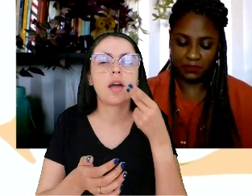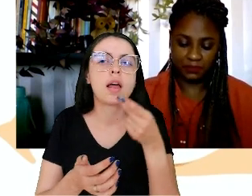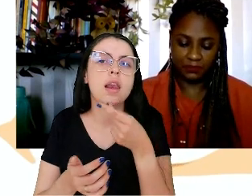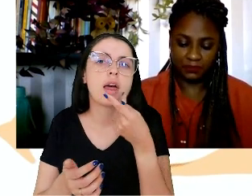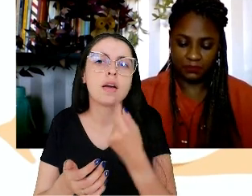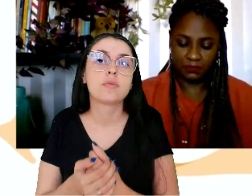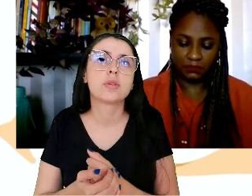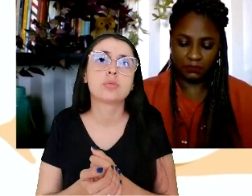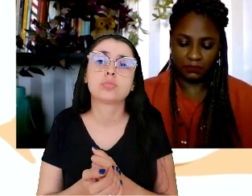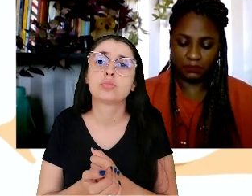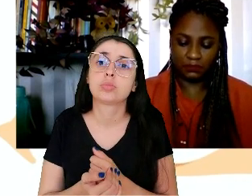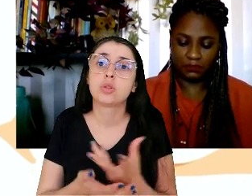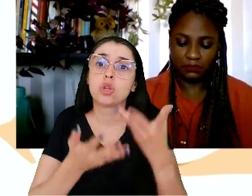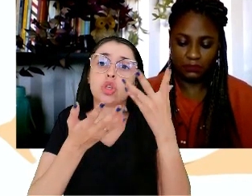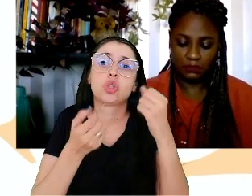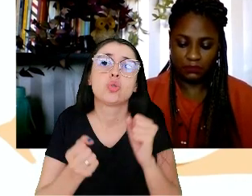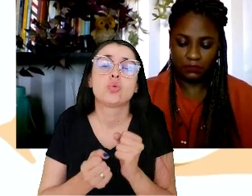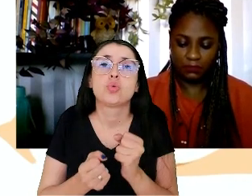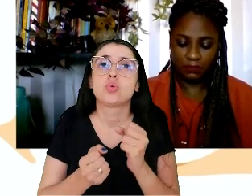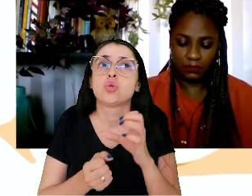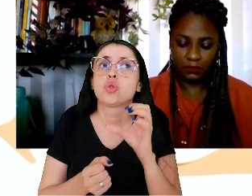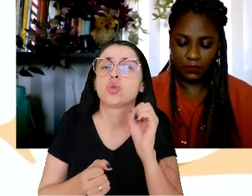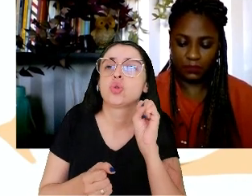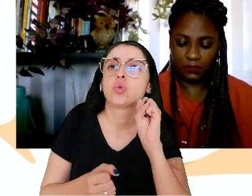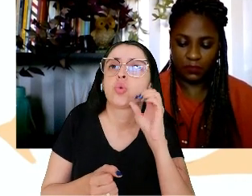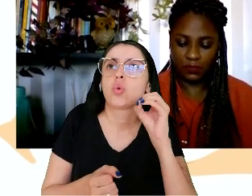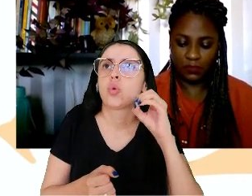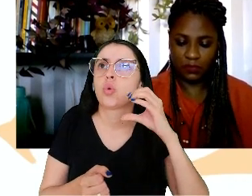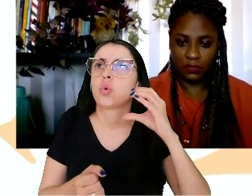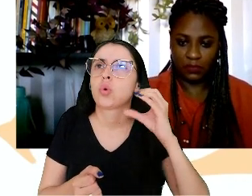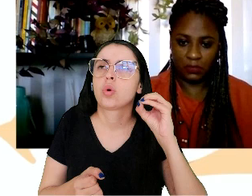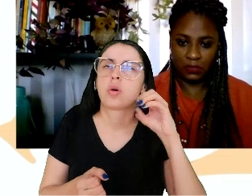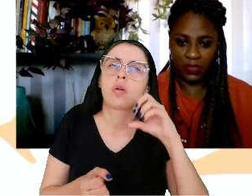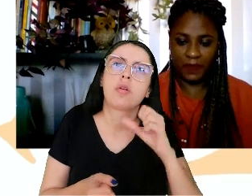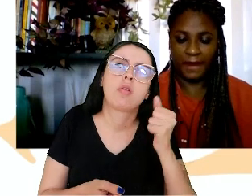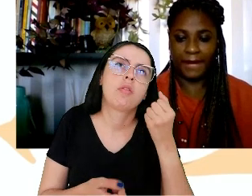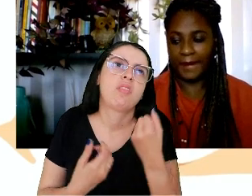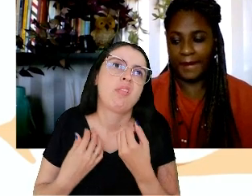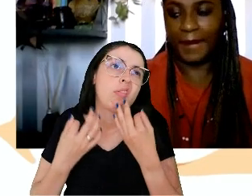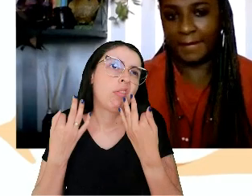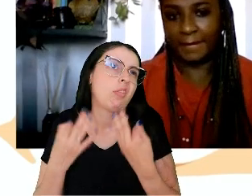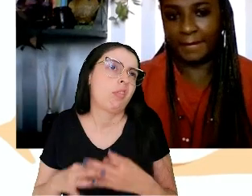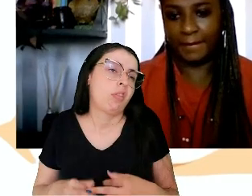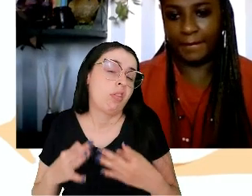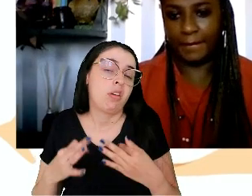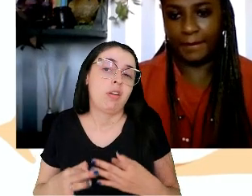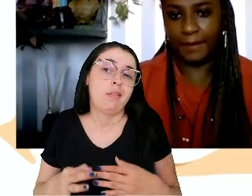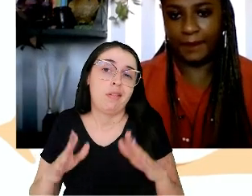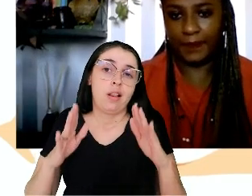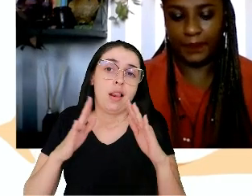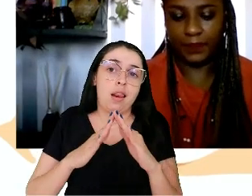diziam acudam-me. Bordados que diziam que tédio, lar docilar.